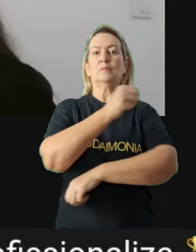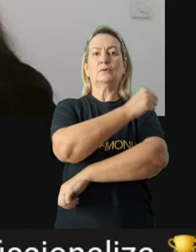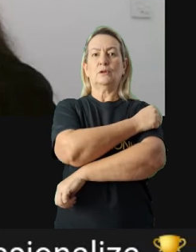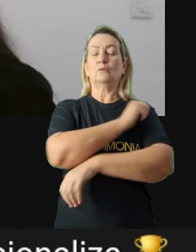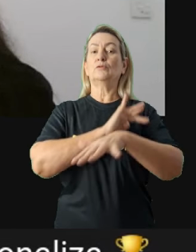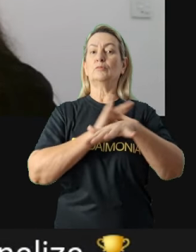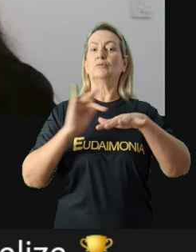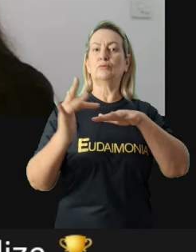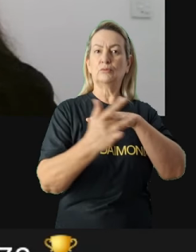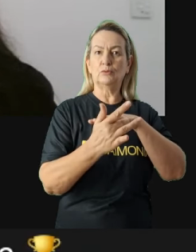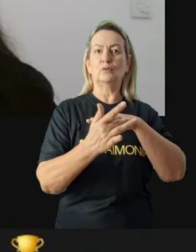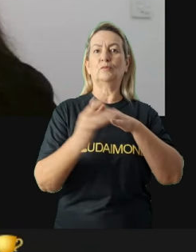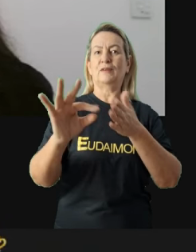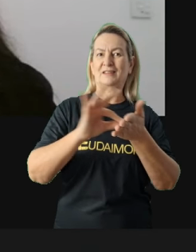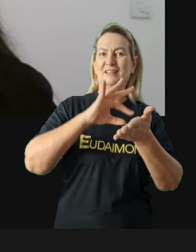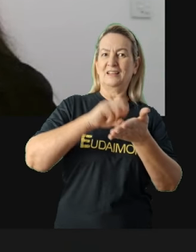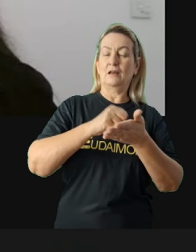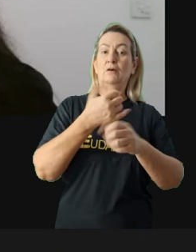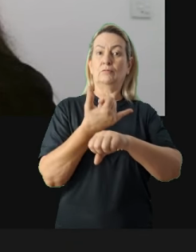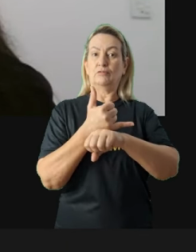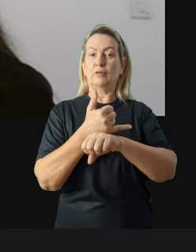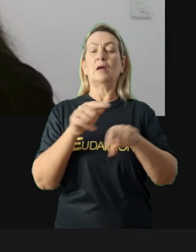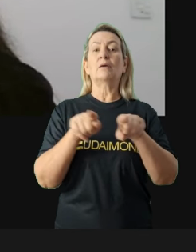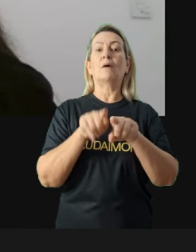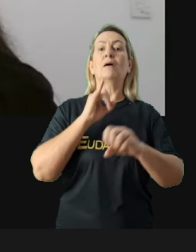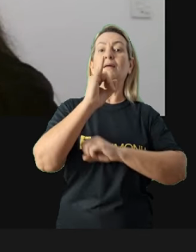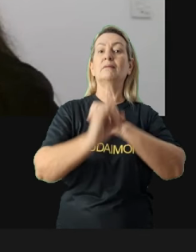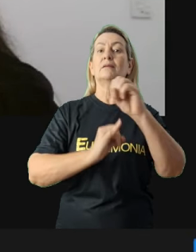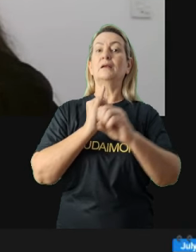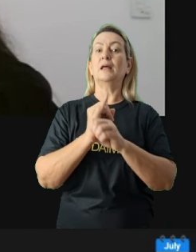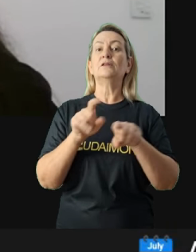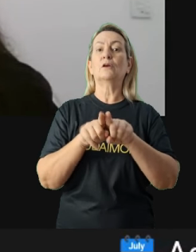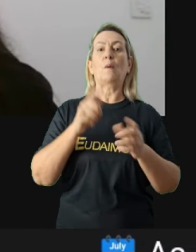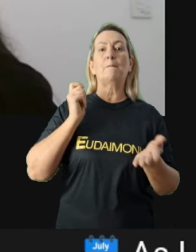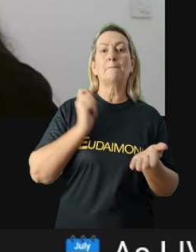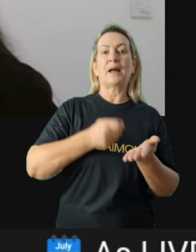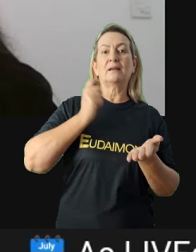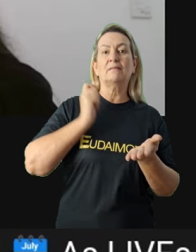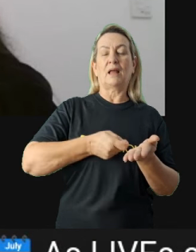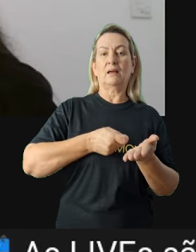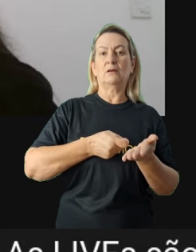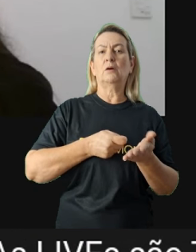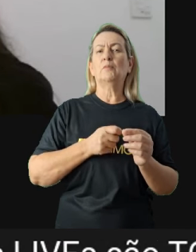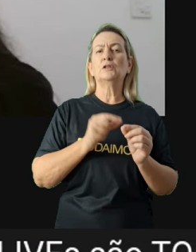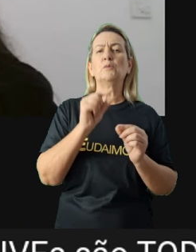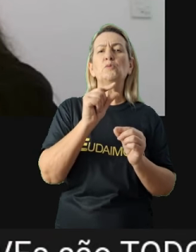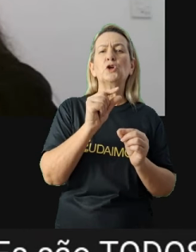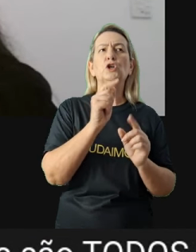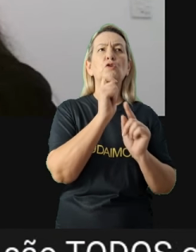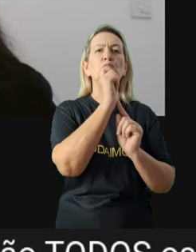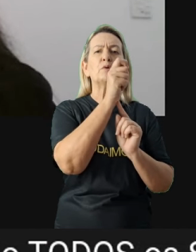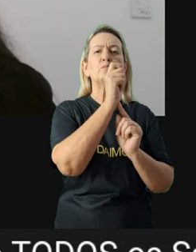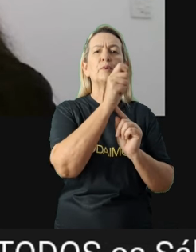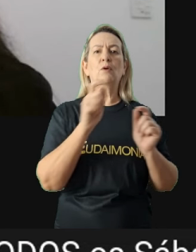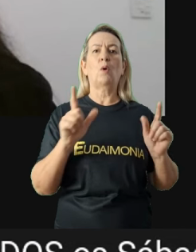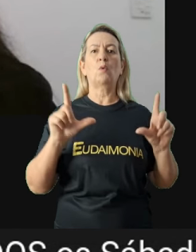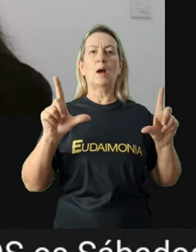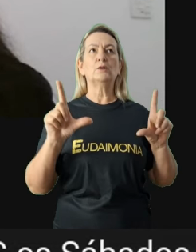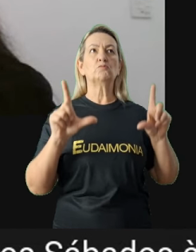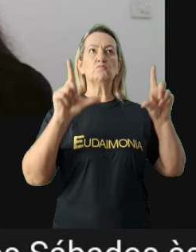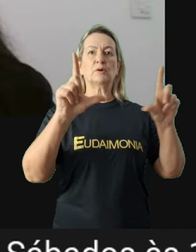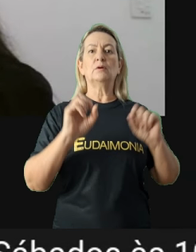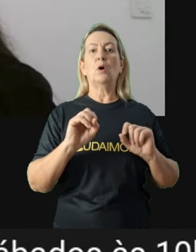o que eu sempre falo para os meus alunos, para os seguidores, para a galera que se inscreve no canal. Eu digo, gente, a internet é como um martelo. Dá para você pregar o preguinho